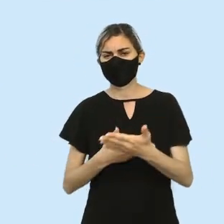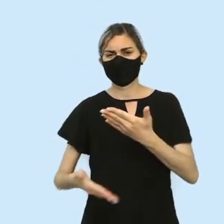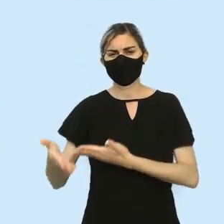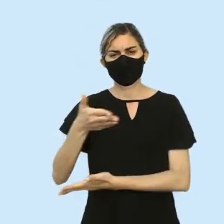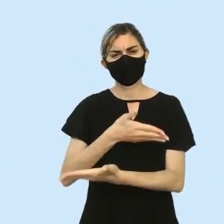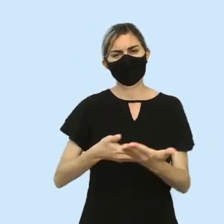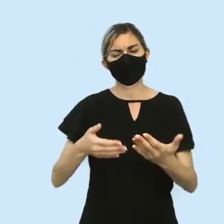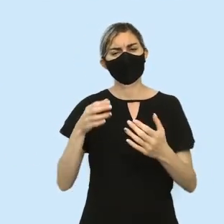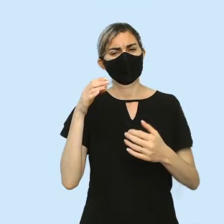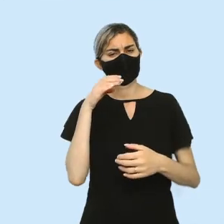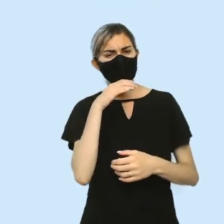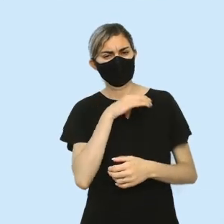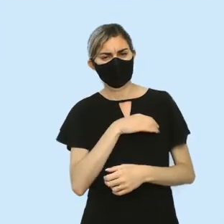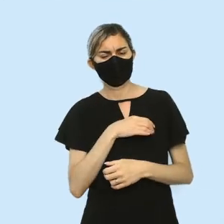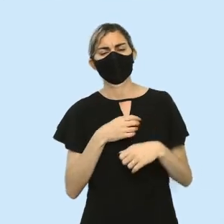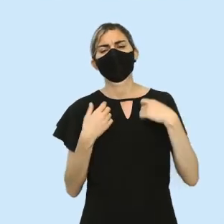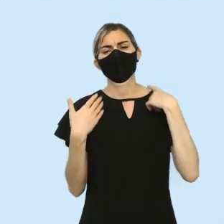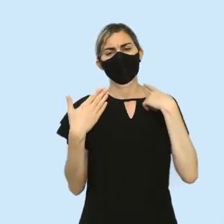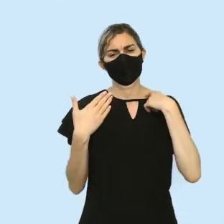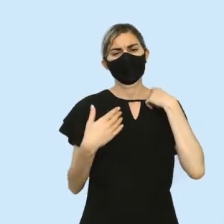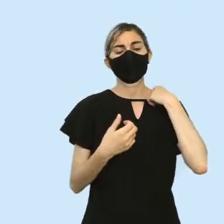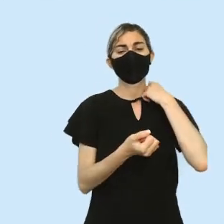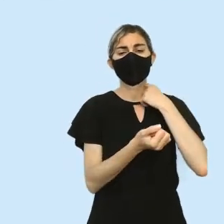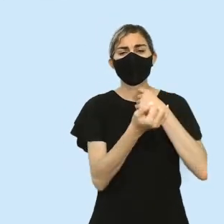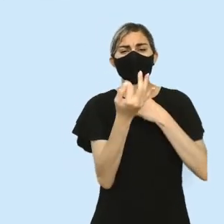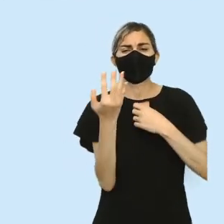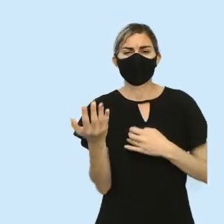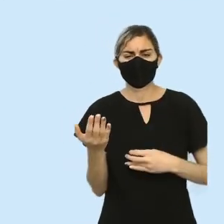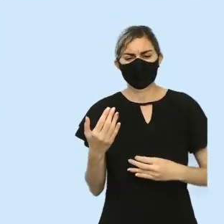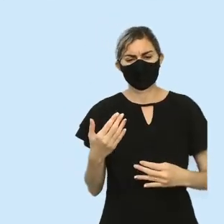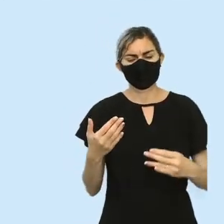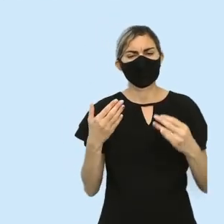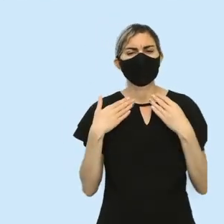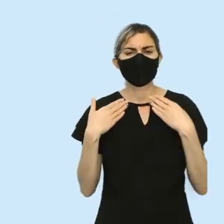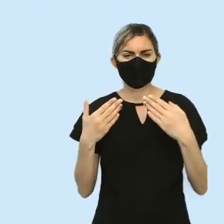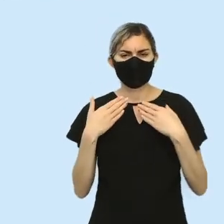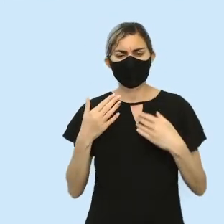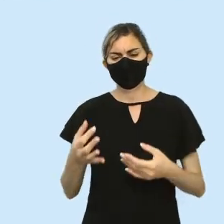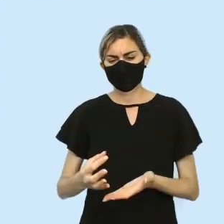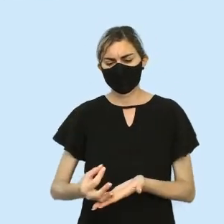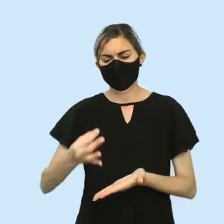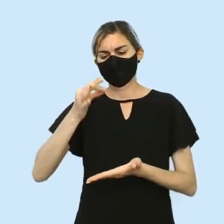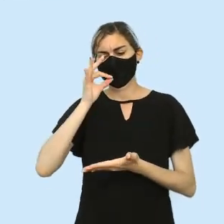calor. Galera, quantidade de calor do chá